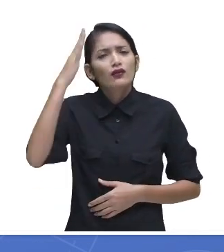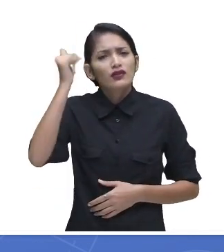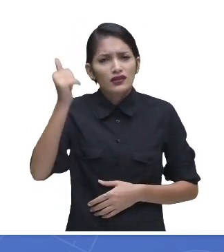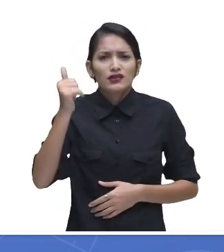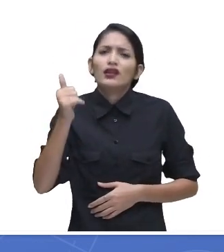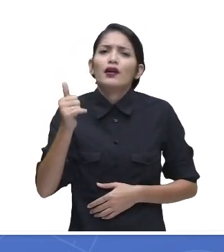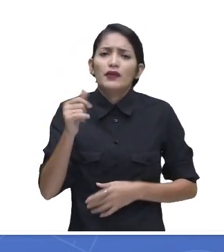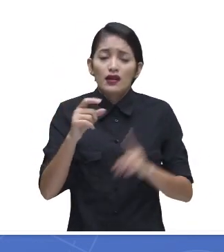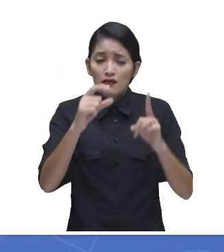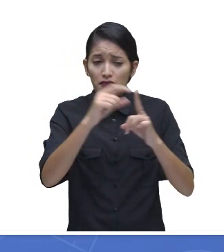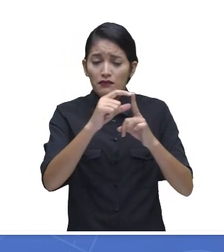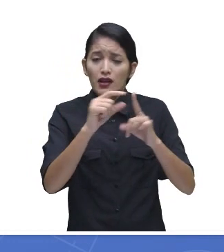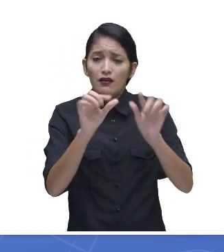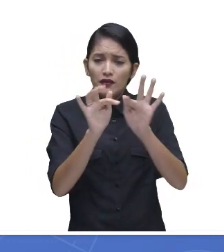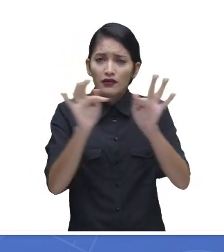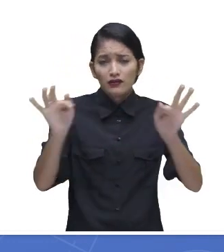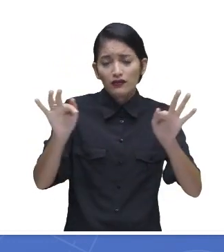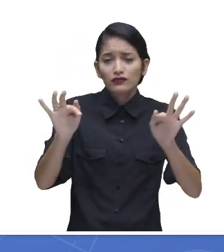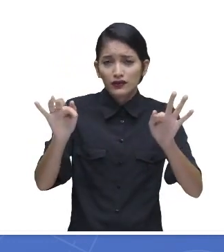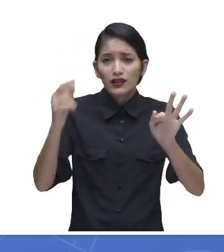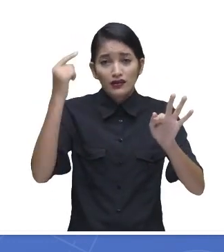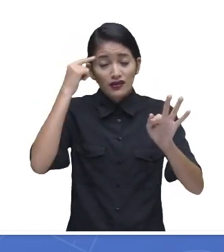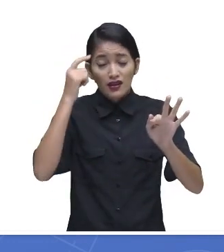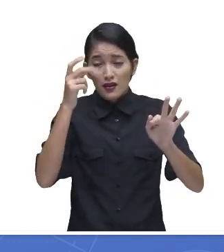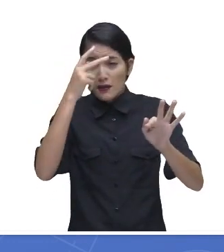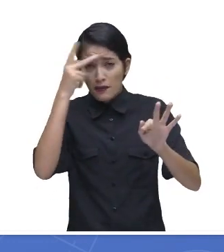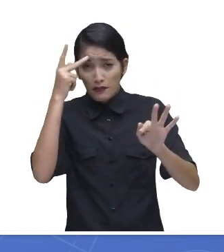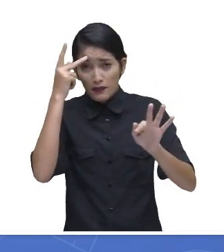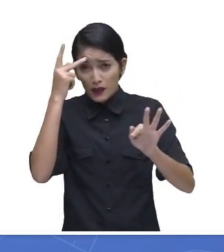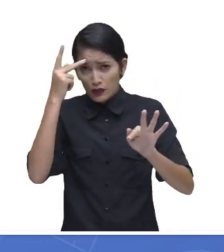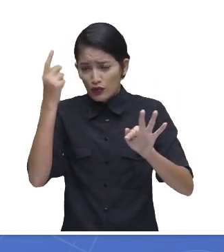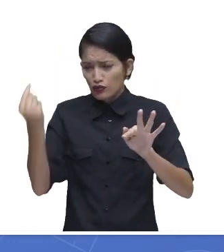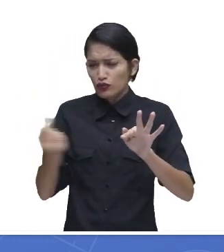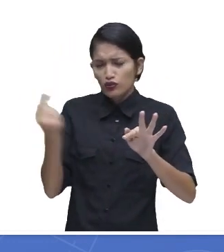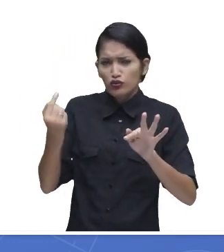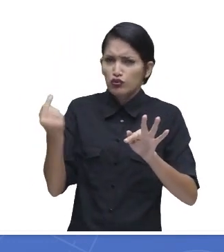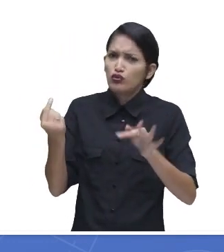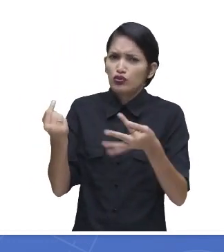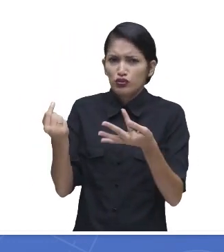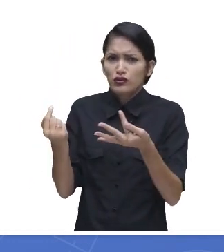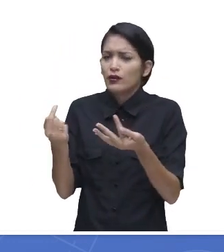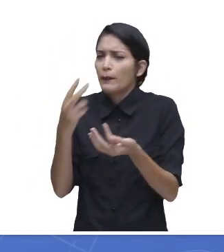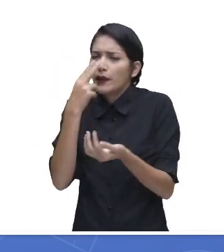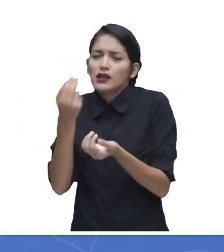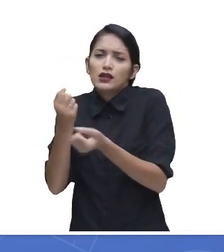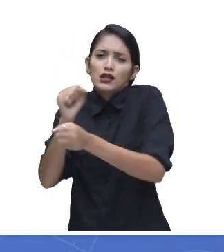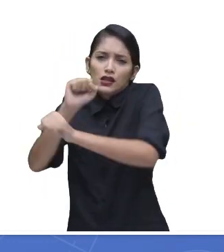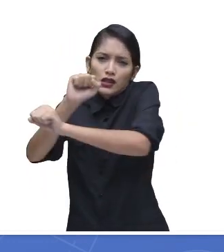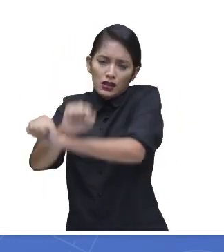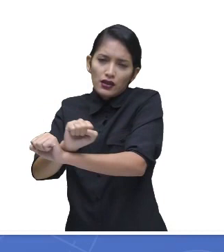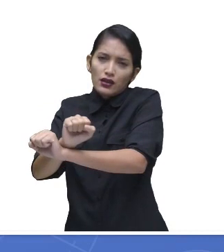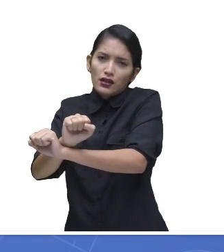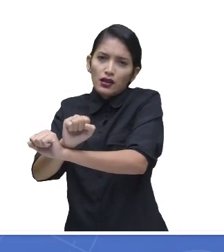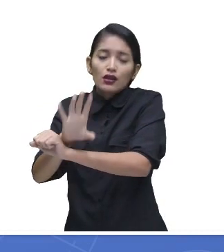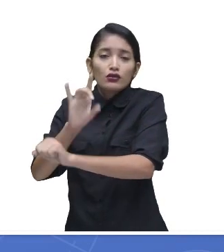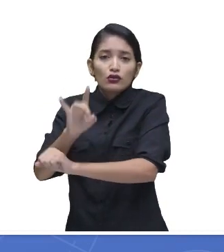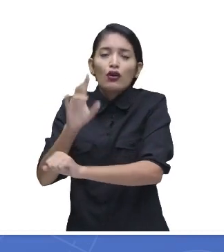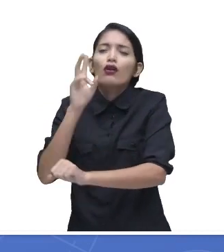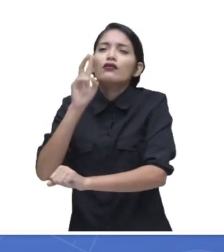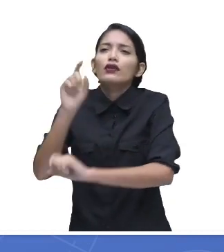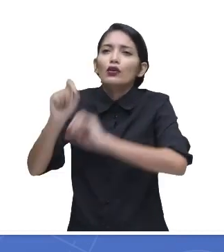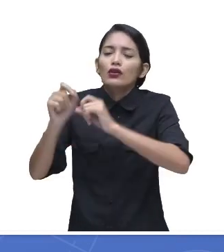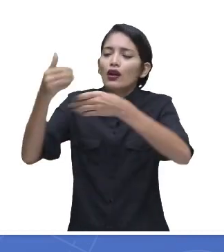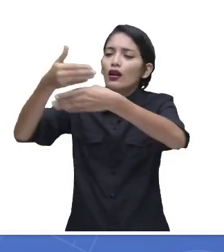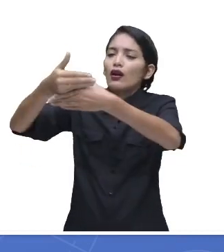da caverna narra a ideia de uma pessoa que está presa na caverna, que nasceu acorrentada, né? Ela só vê na parede